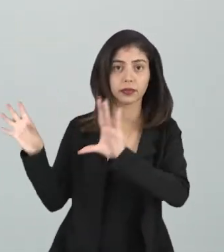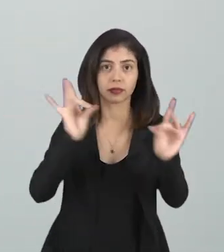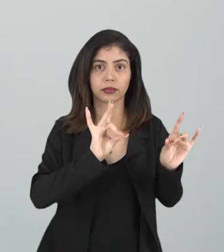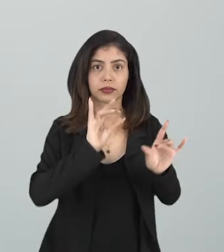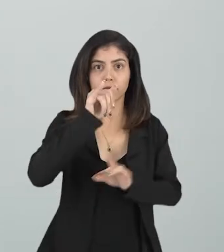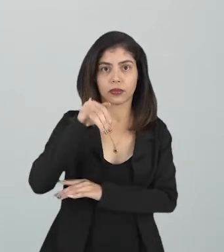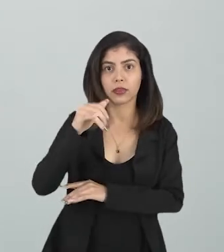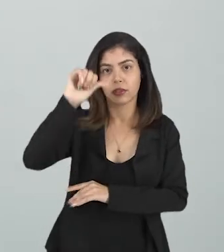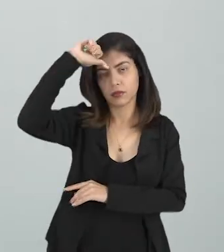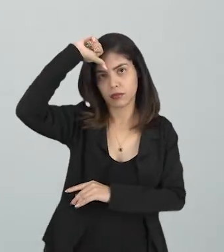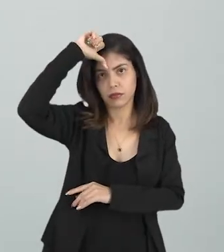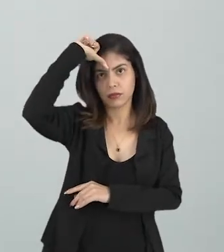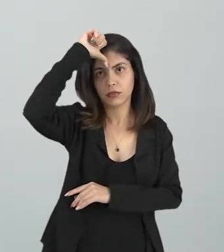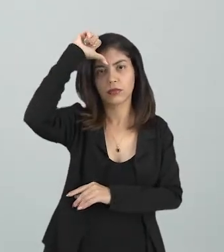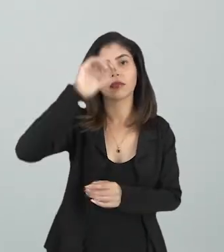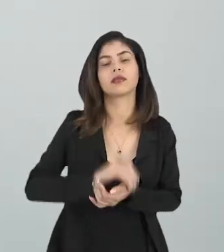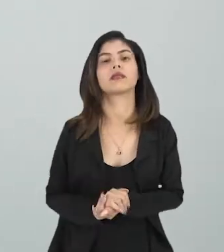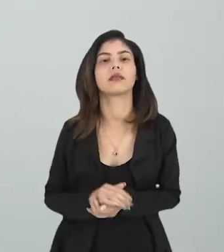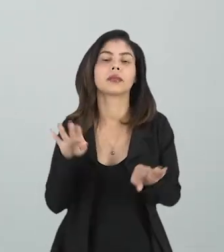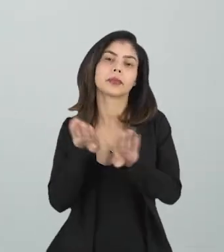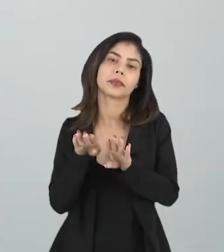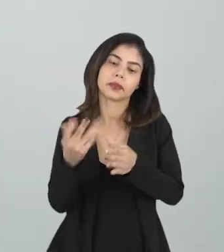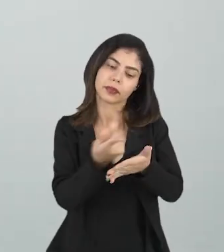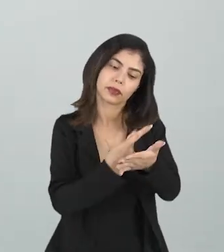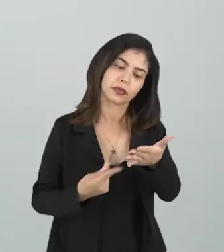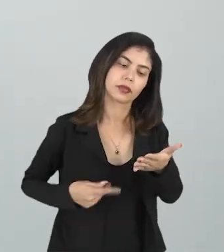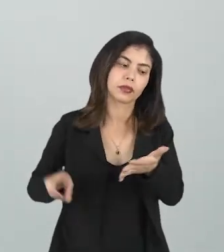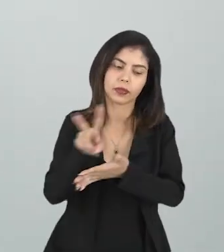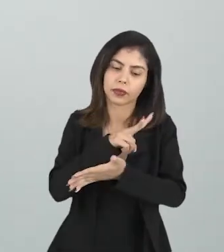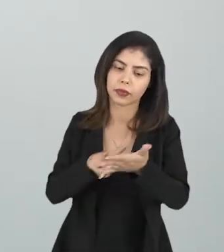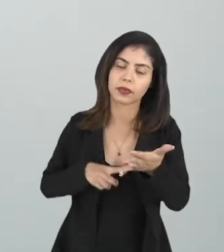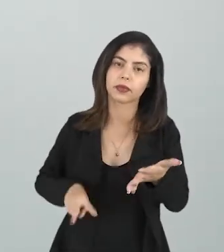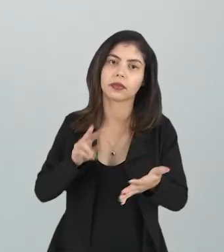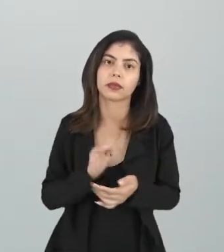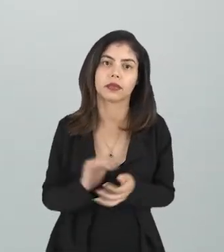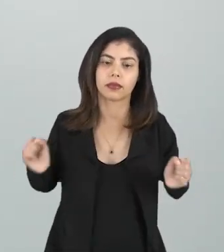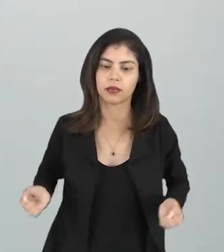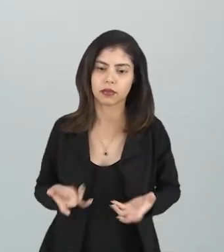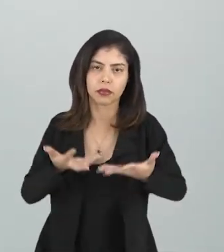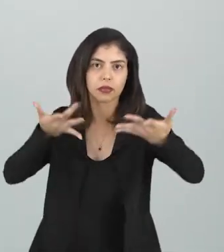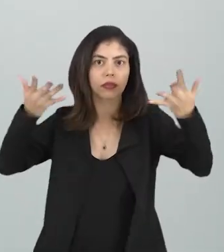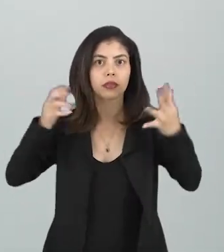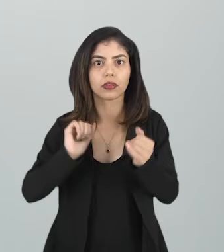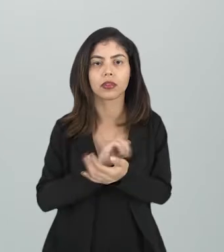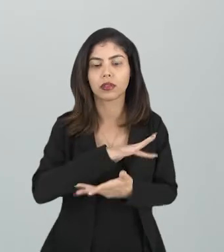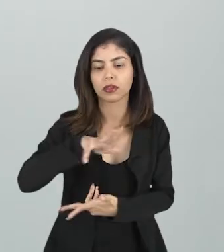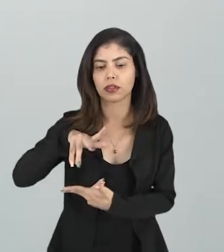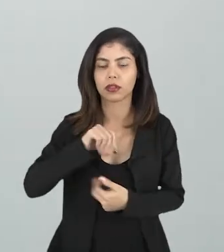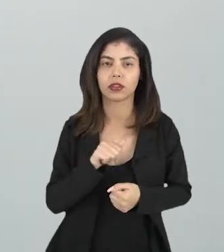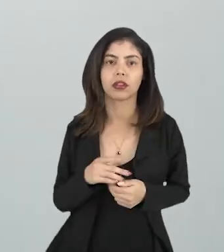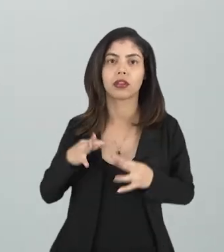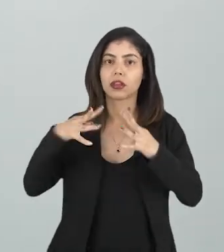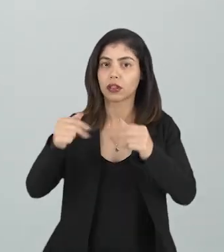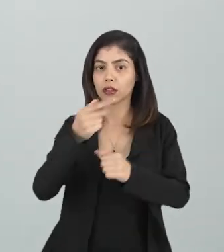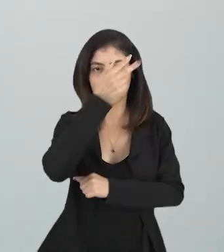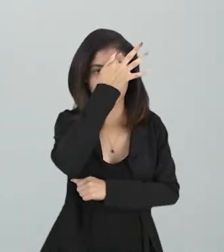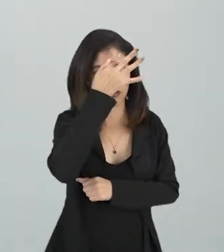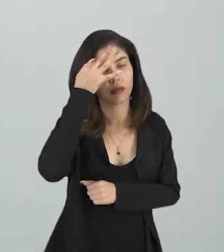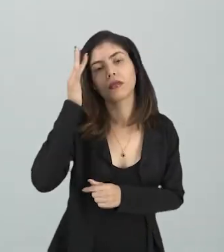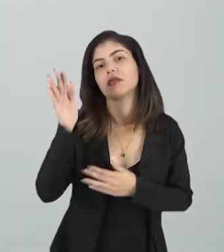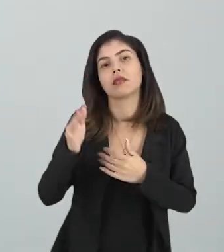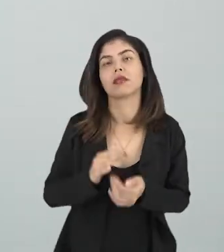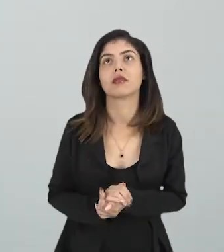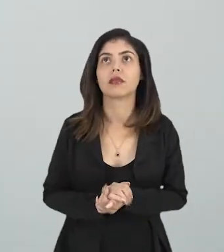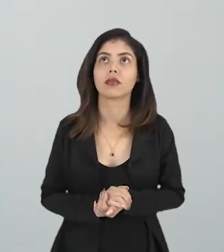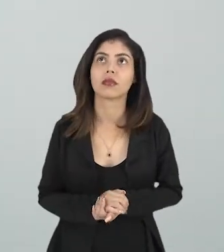da Índia, né, dos poemas, da leitura da Bhagavad Gita, do mundo hindu. Existe filosofia, né, vindo